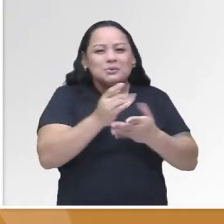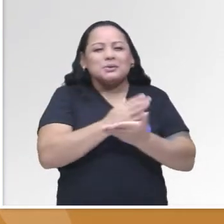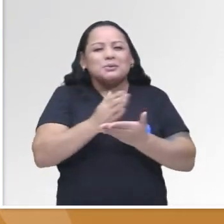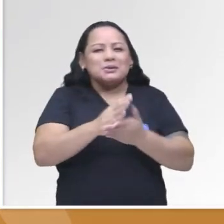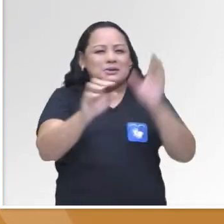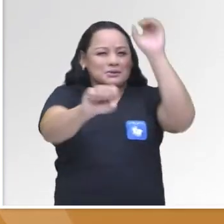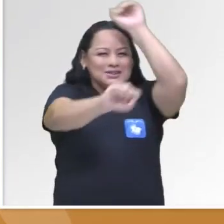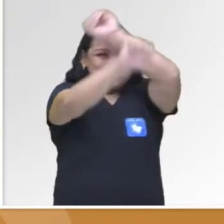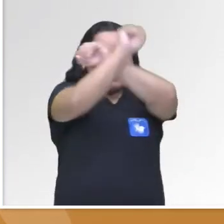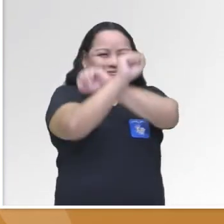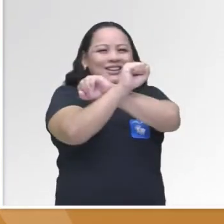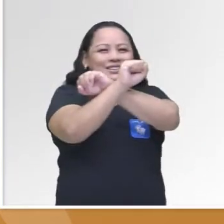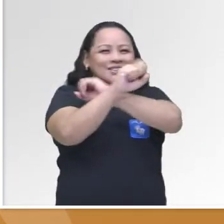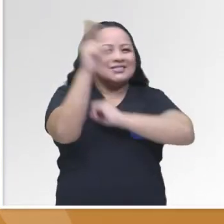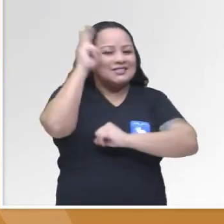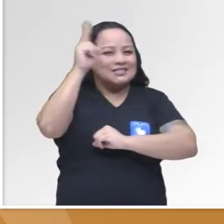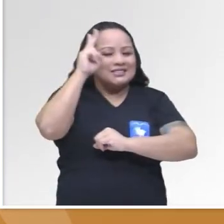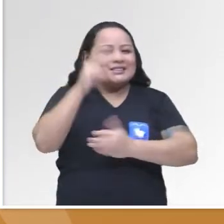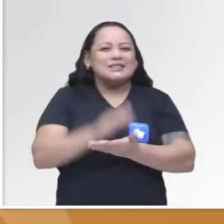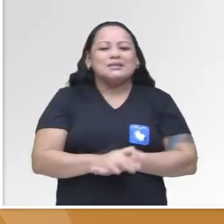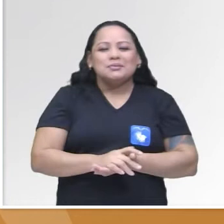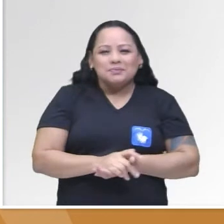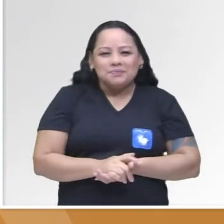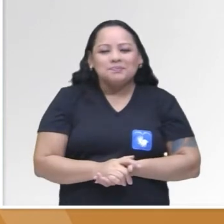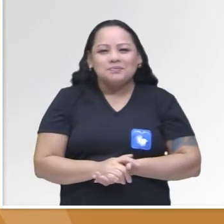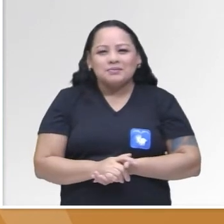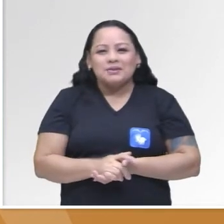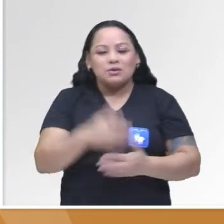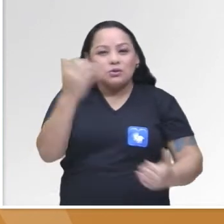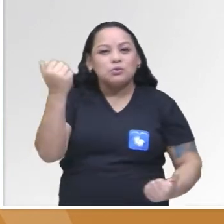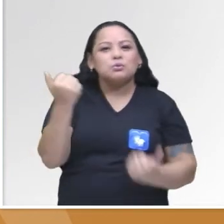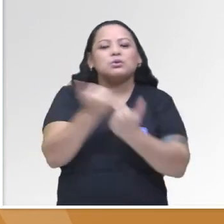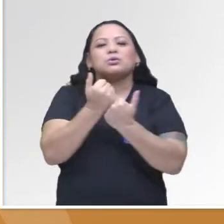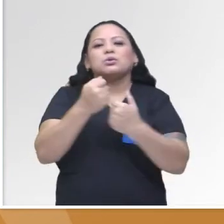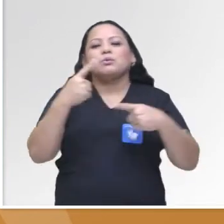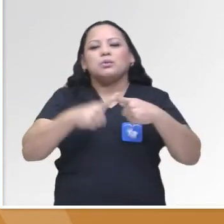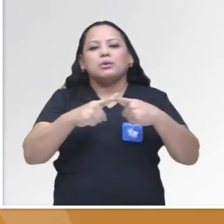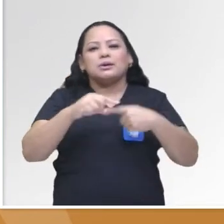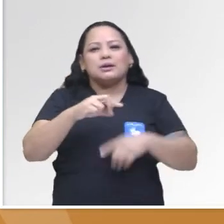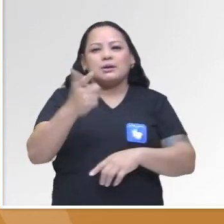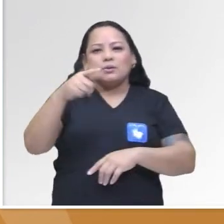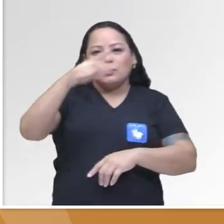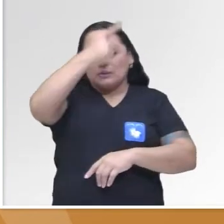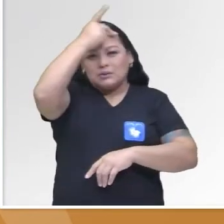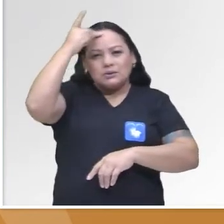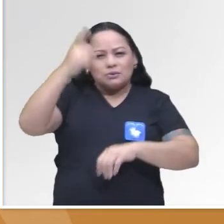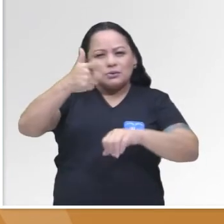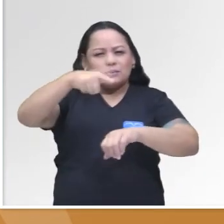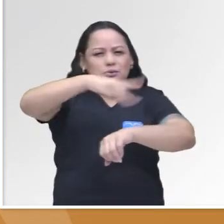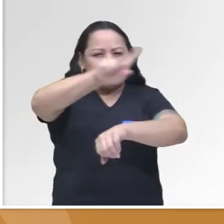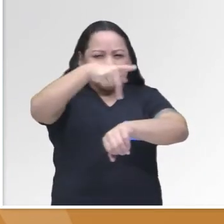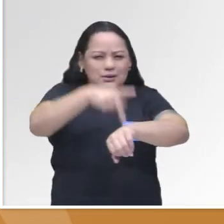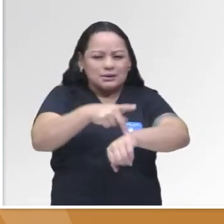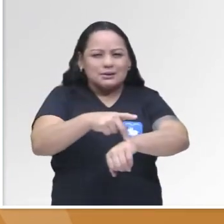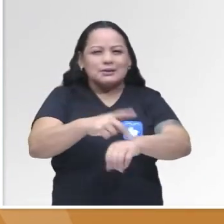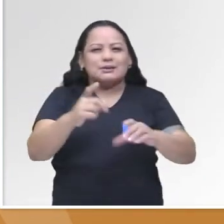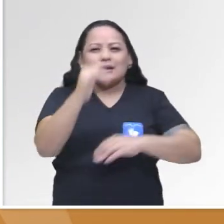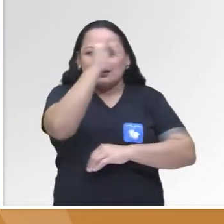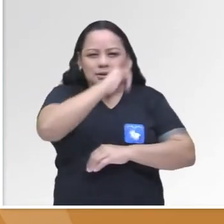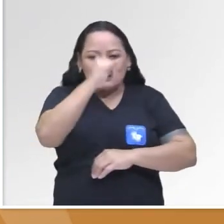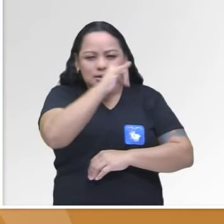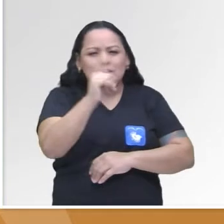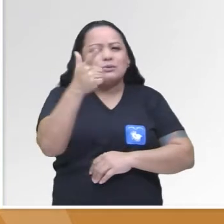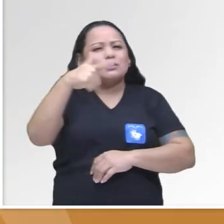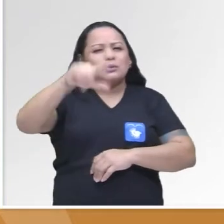serviu no Brasil na cultura cafeira, e foi substituída pela mão de obra estrangeira, como italianos e pessoas de outras